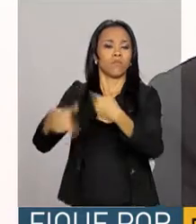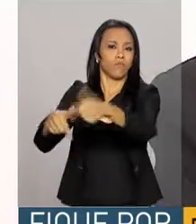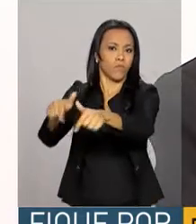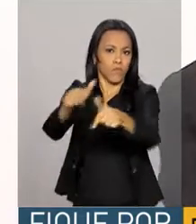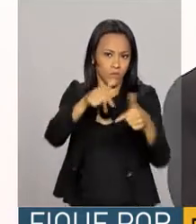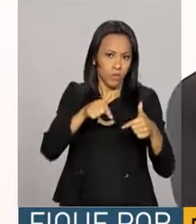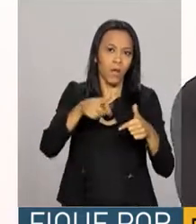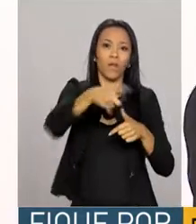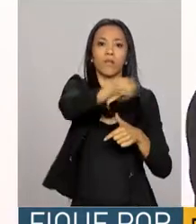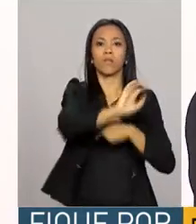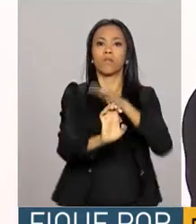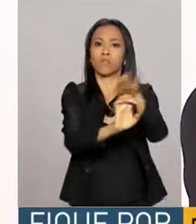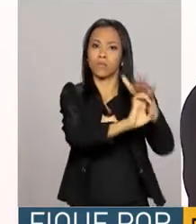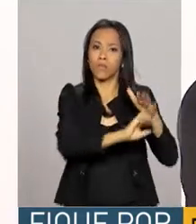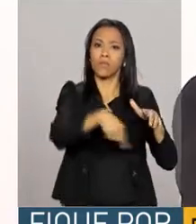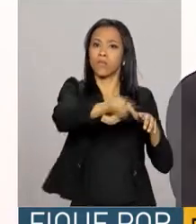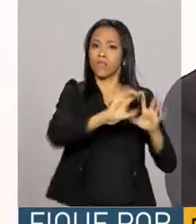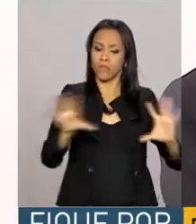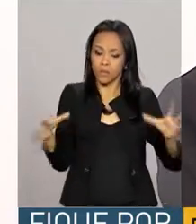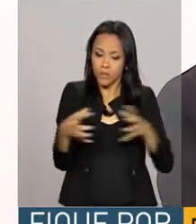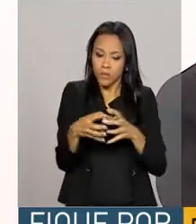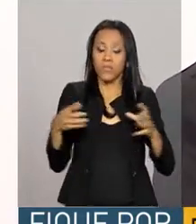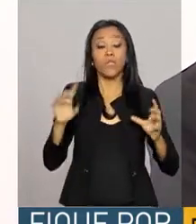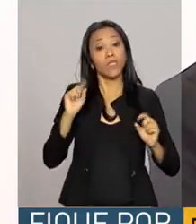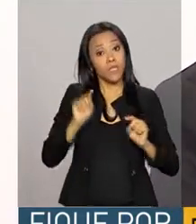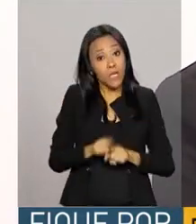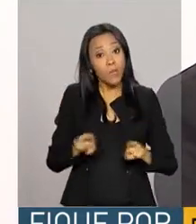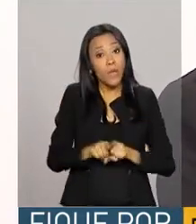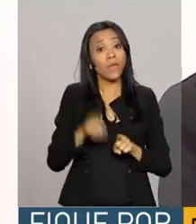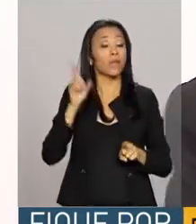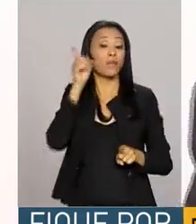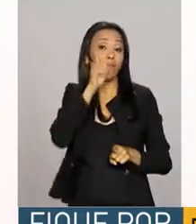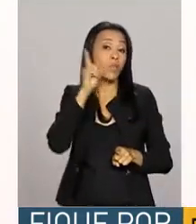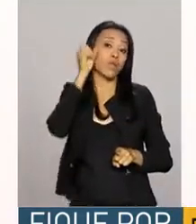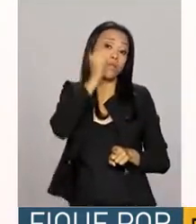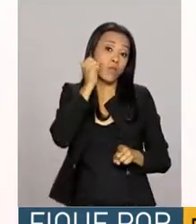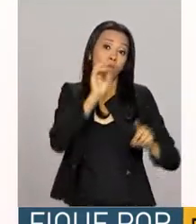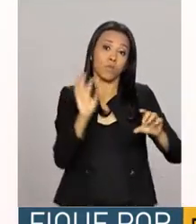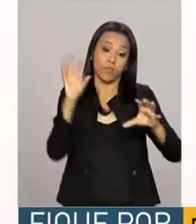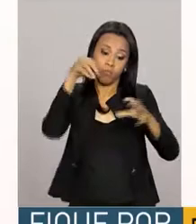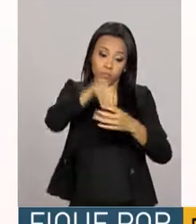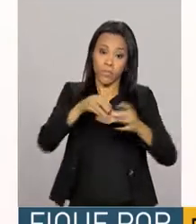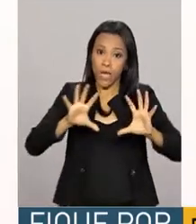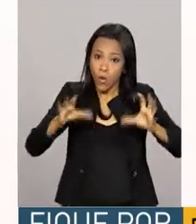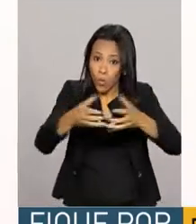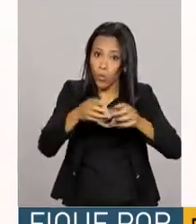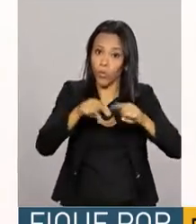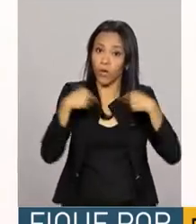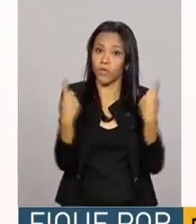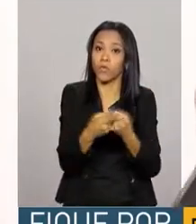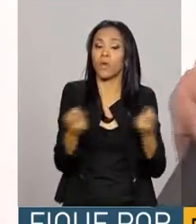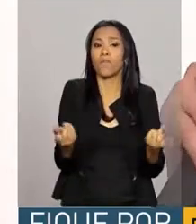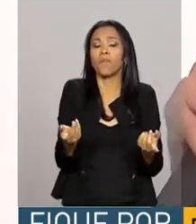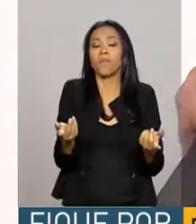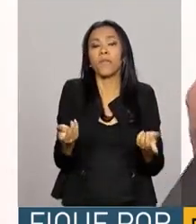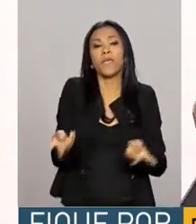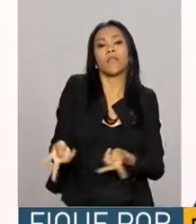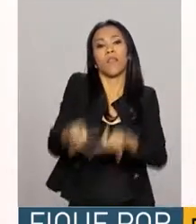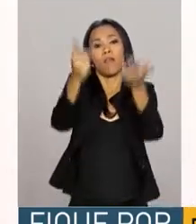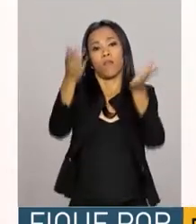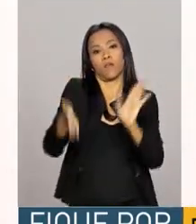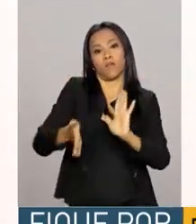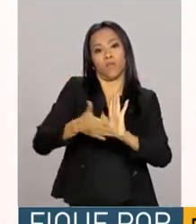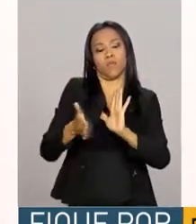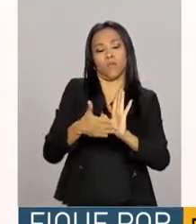governo e do legislativo não é para eliminar aquelas propostas e levarmos adiante as propostas que foram